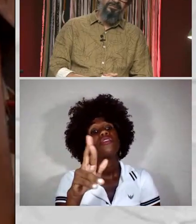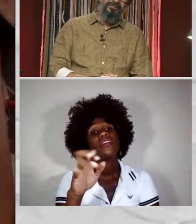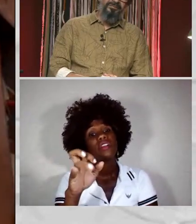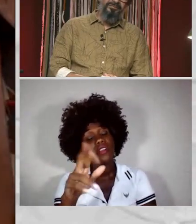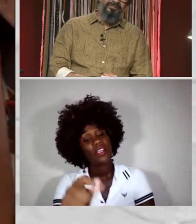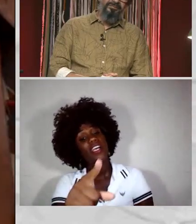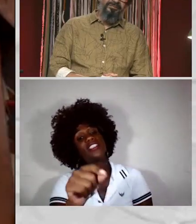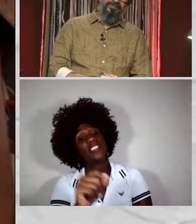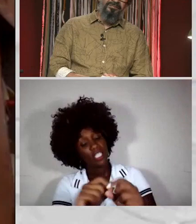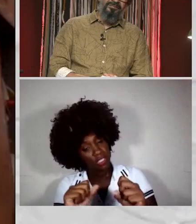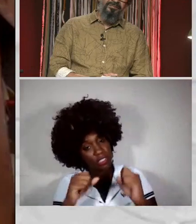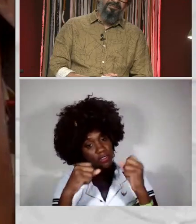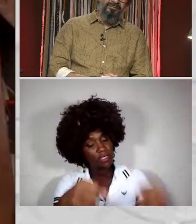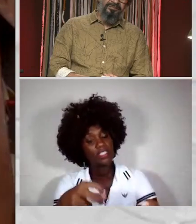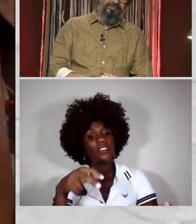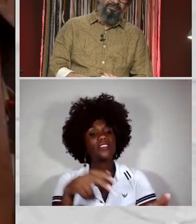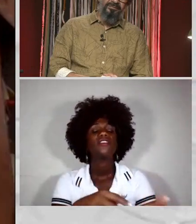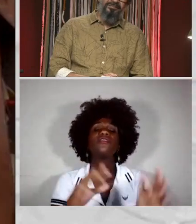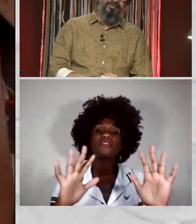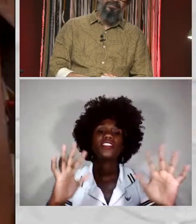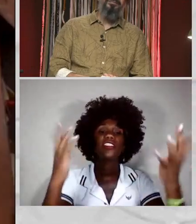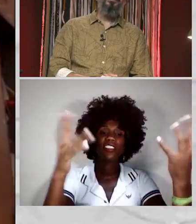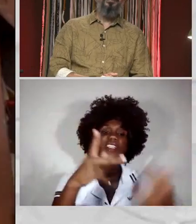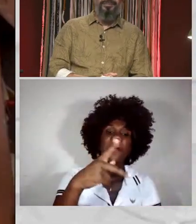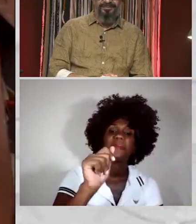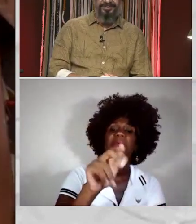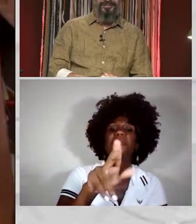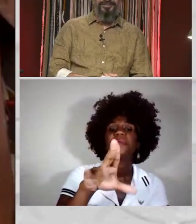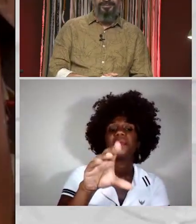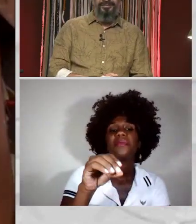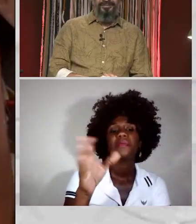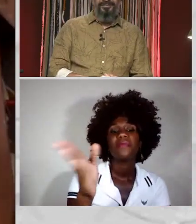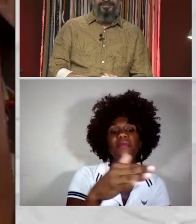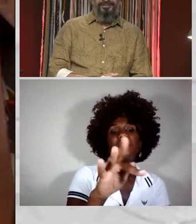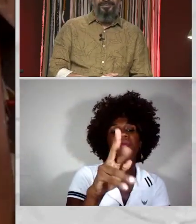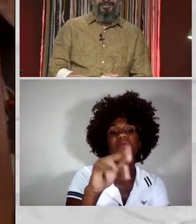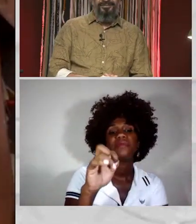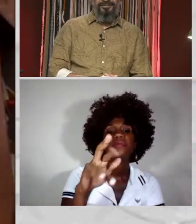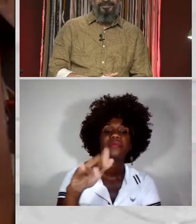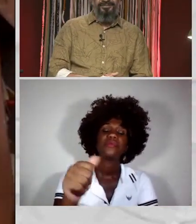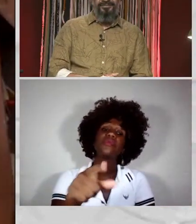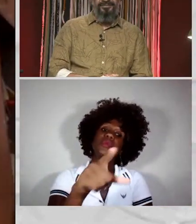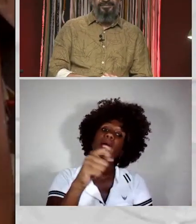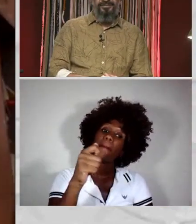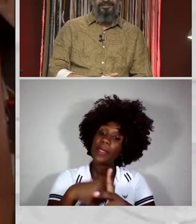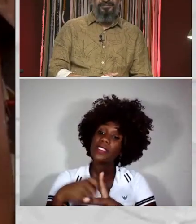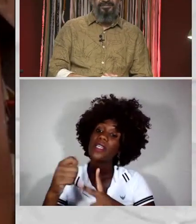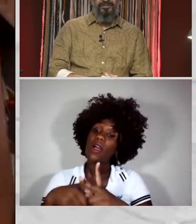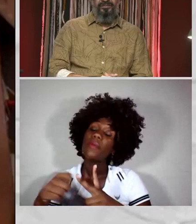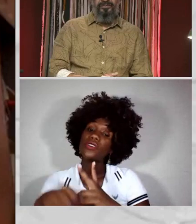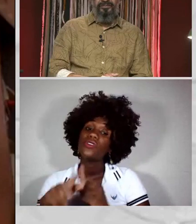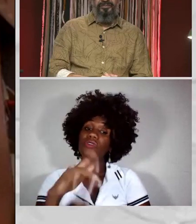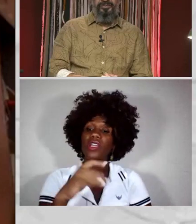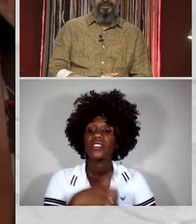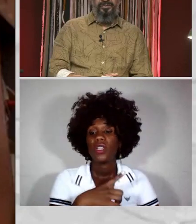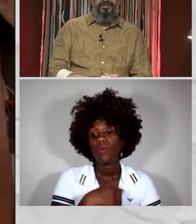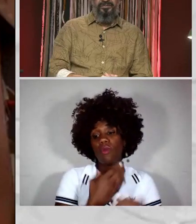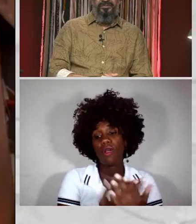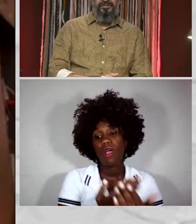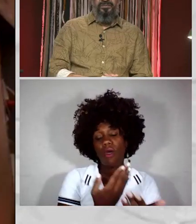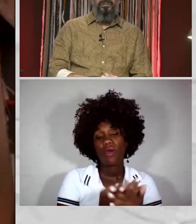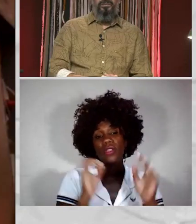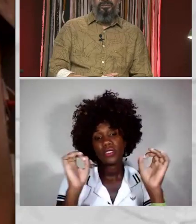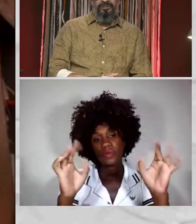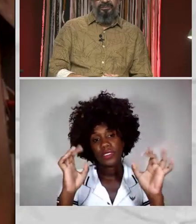gente enfrenta festejando Paulo Freire. Então, vai ter uma sala Paulo Freire, que mensalmente vai ter uma aula especial na sala